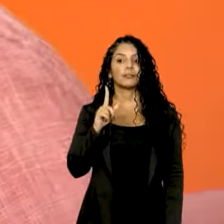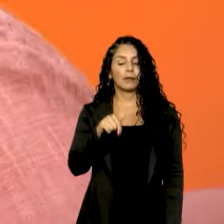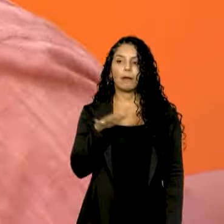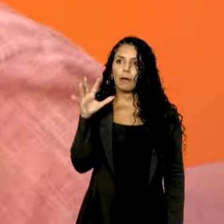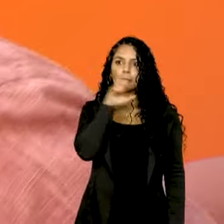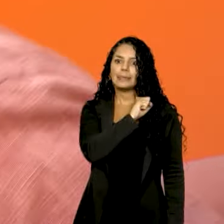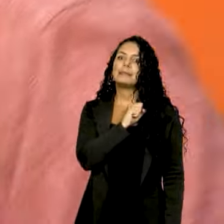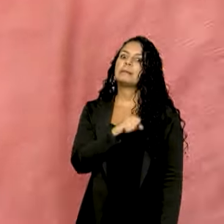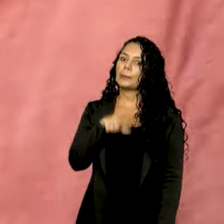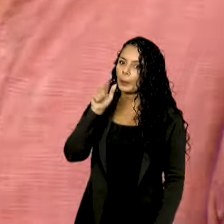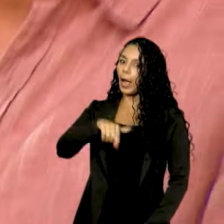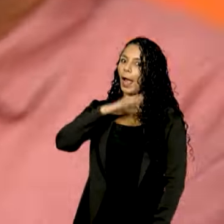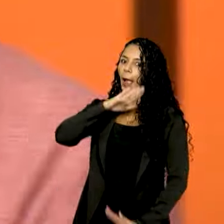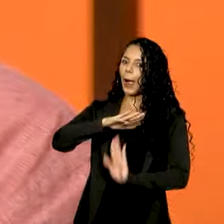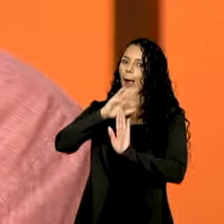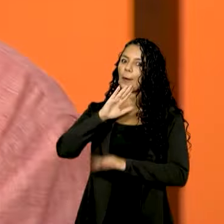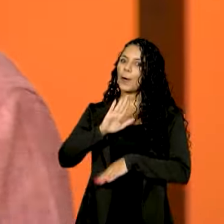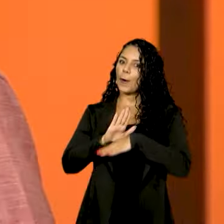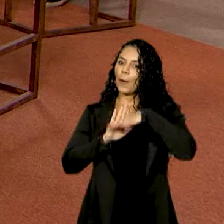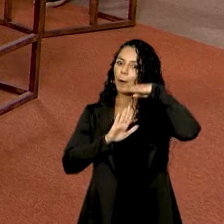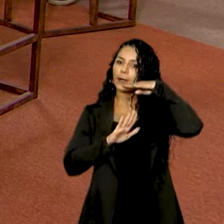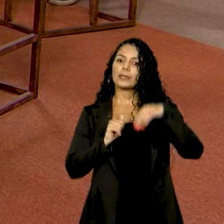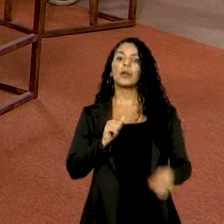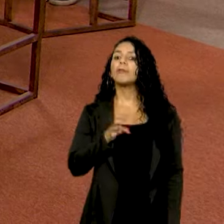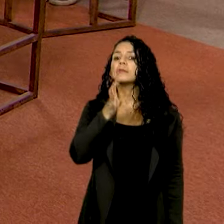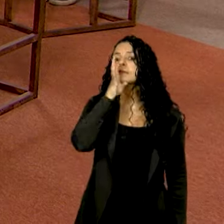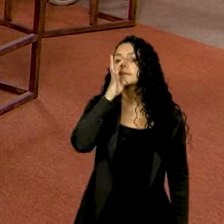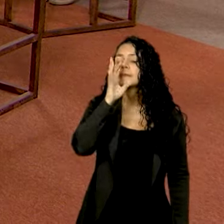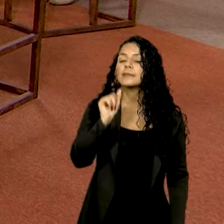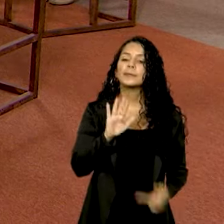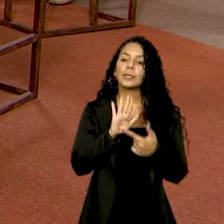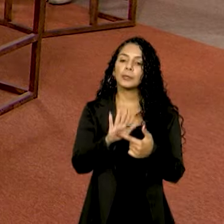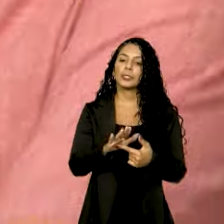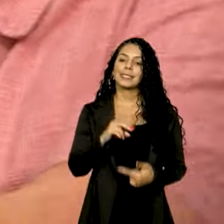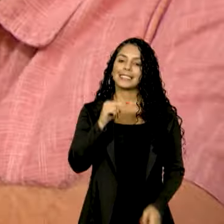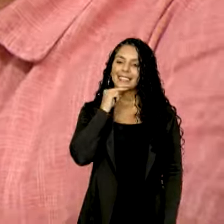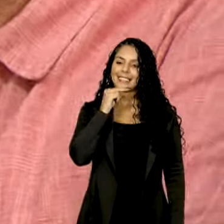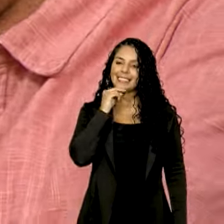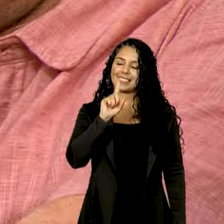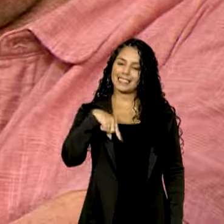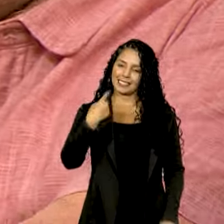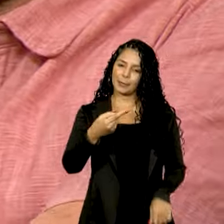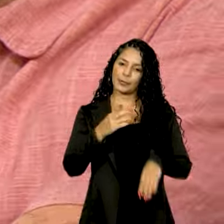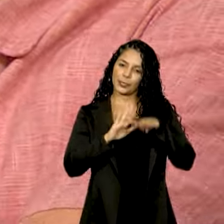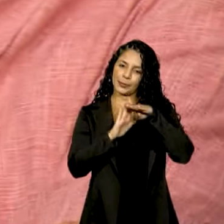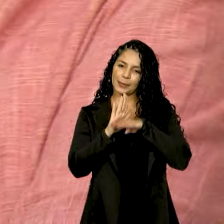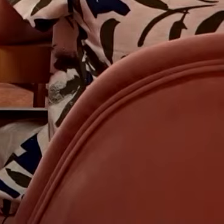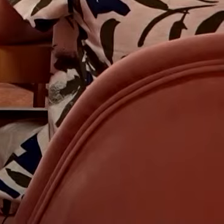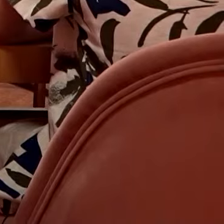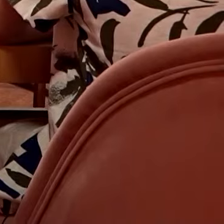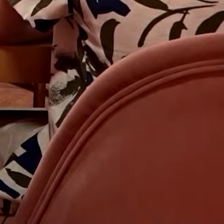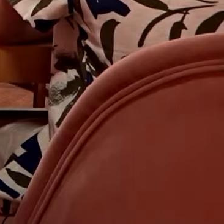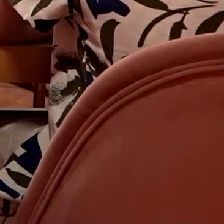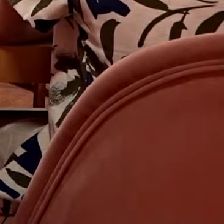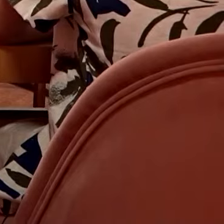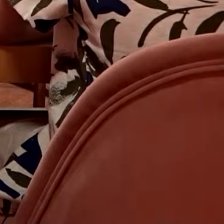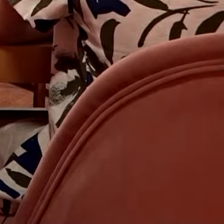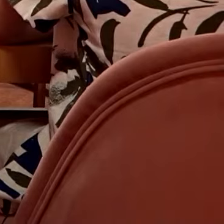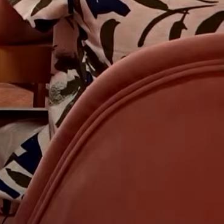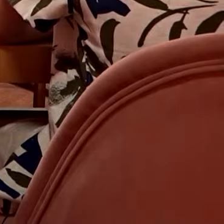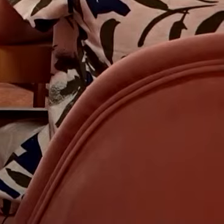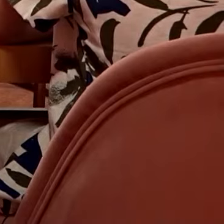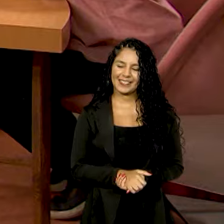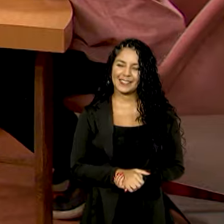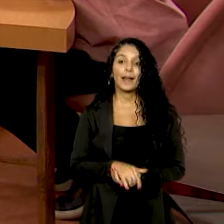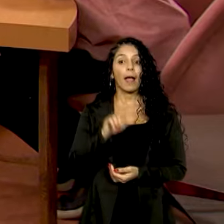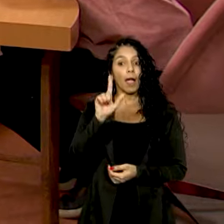foi o recorde. E onde é que eu vejo? Onde é que eu vejo isso pra mostrar pras minhas netas? Depois do programa, eu vou colocar nas minhas redes. Tá bom! Foi